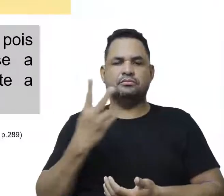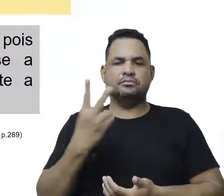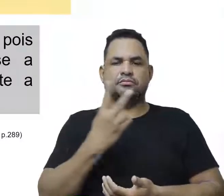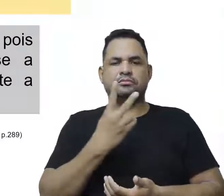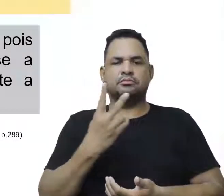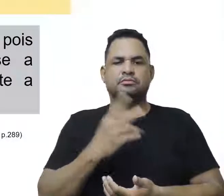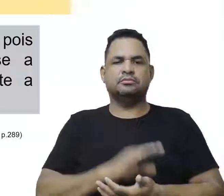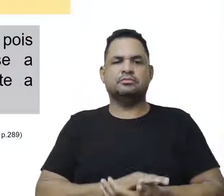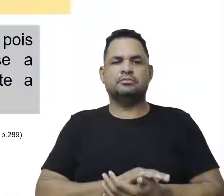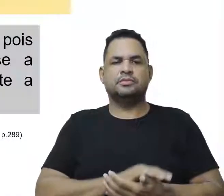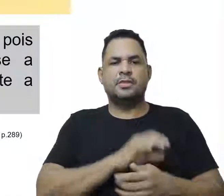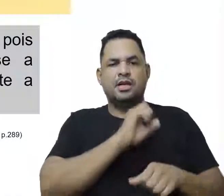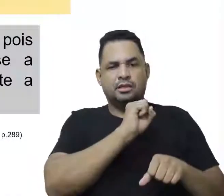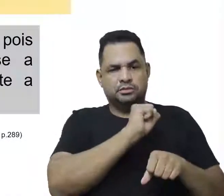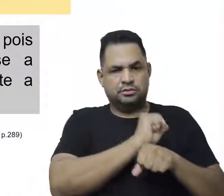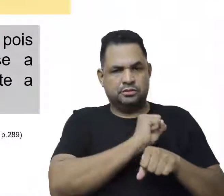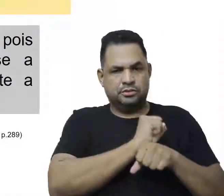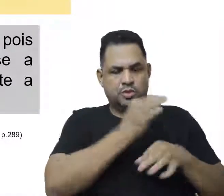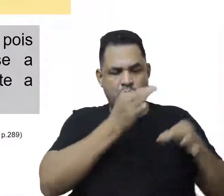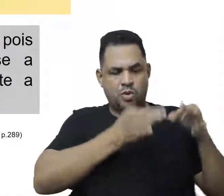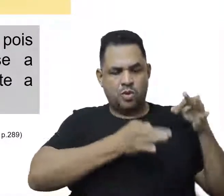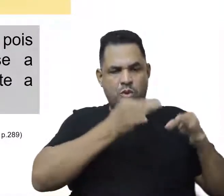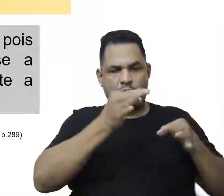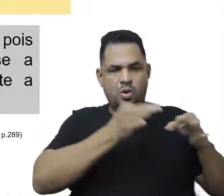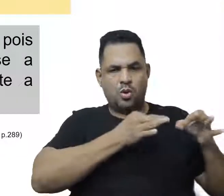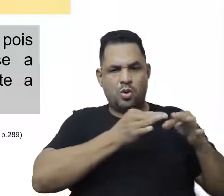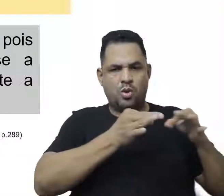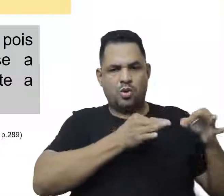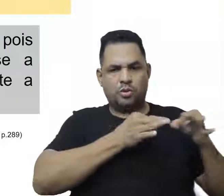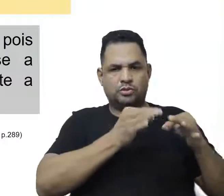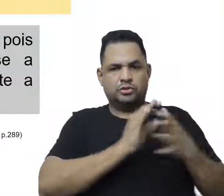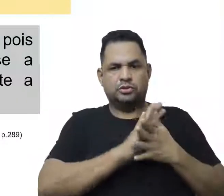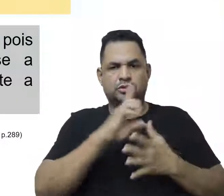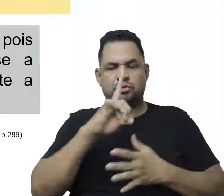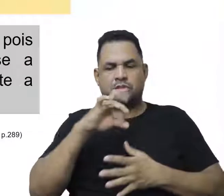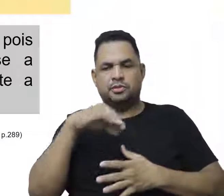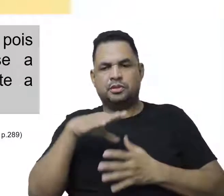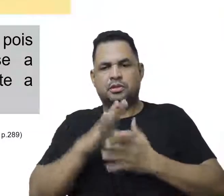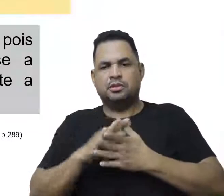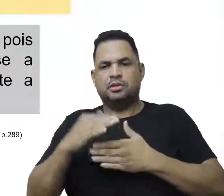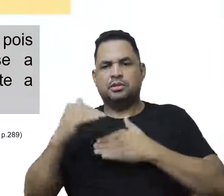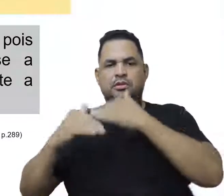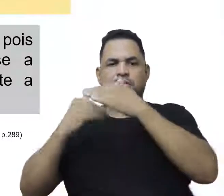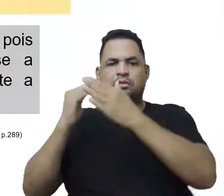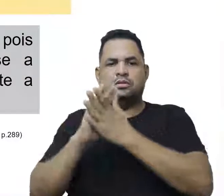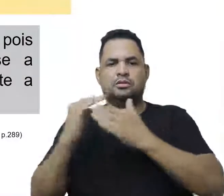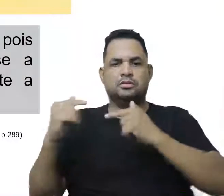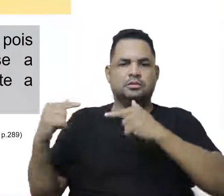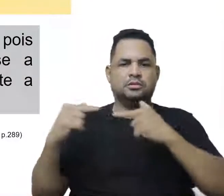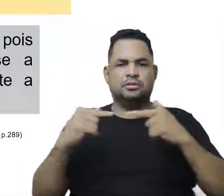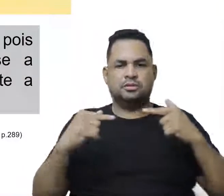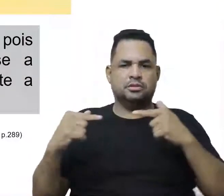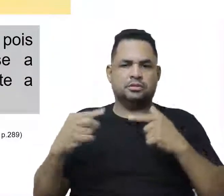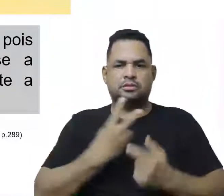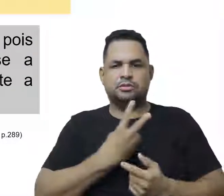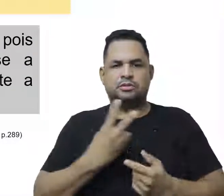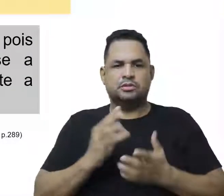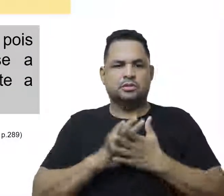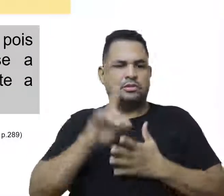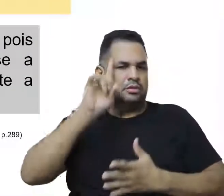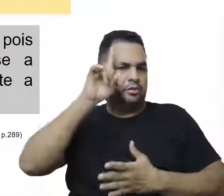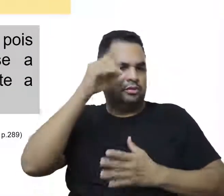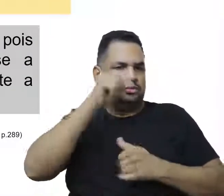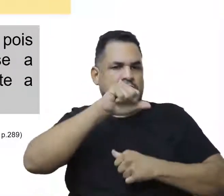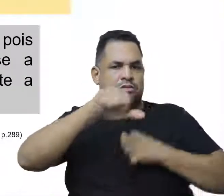dois Campos o da estática que a ordem o da dinâmica o progresso ao estabelecer a relação entre ambos destacou a